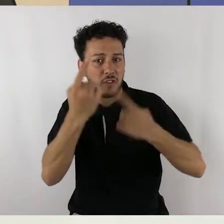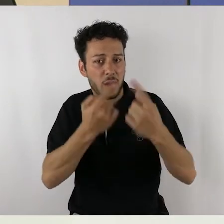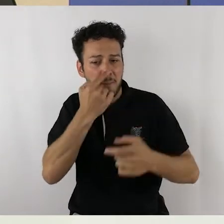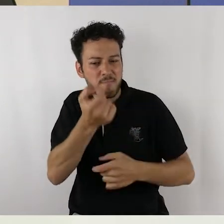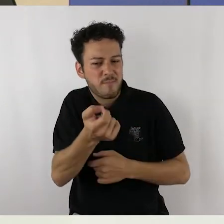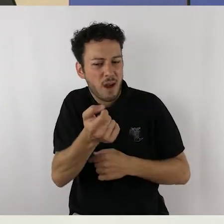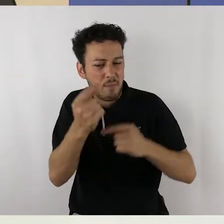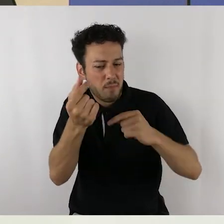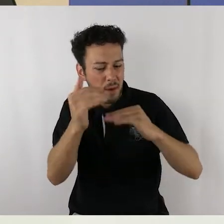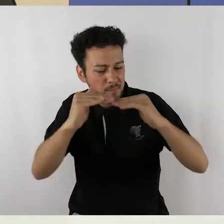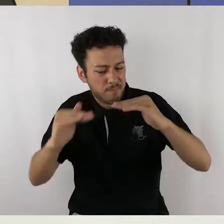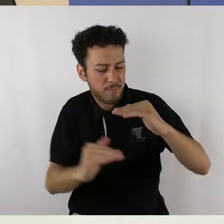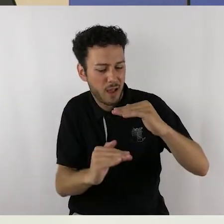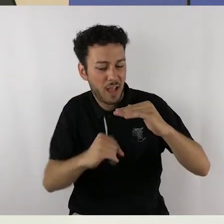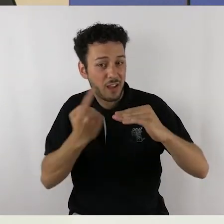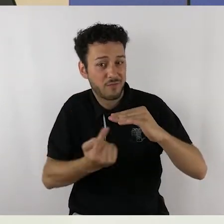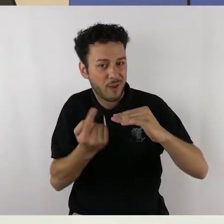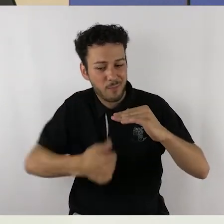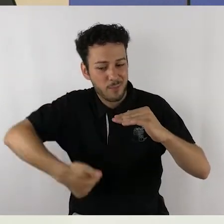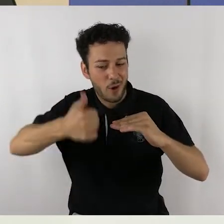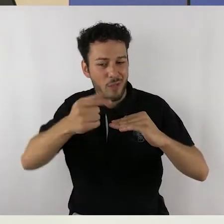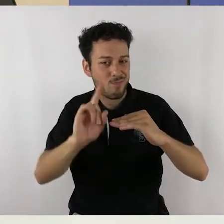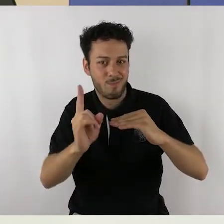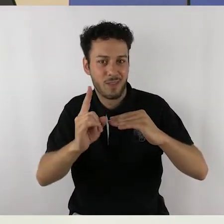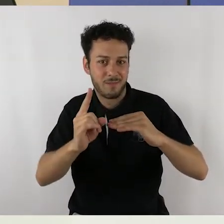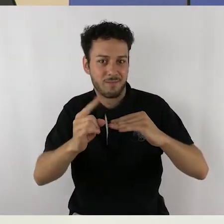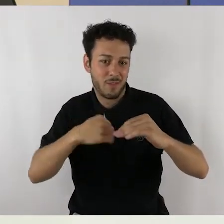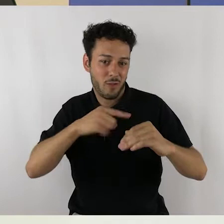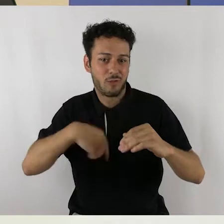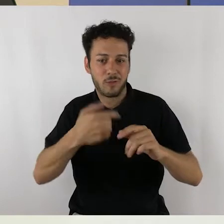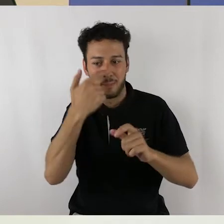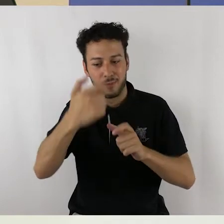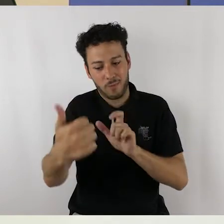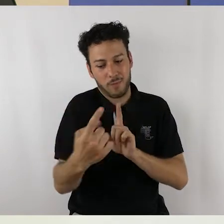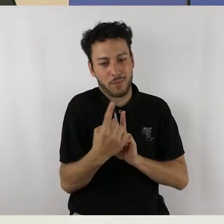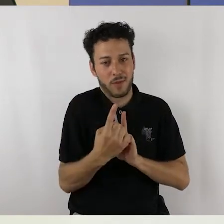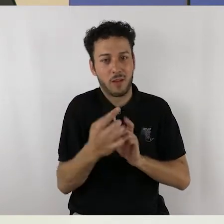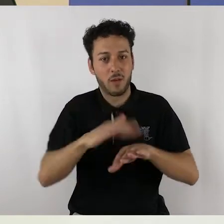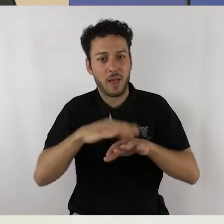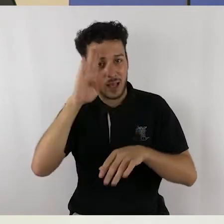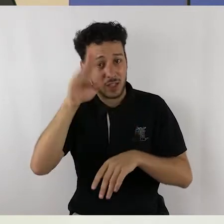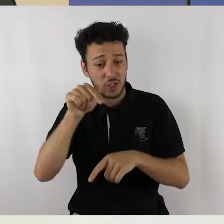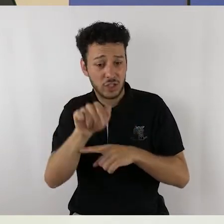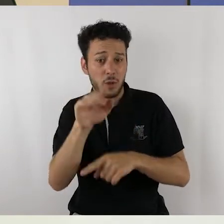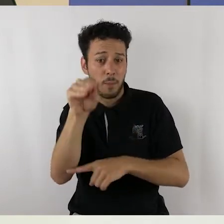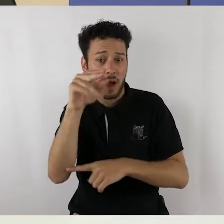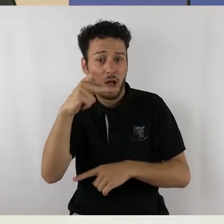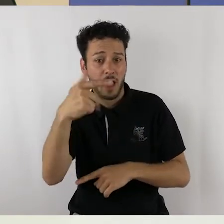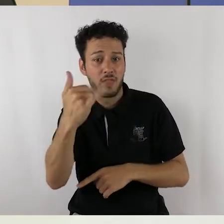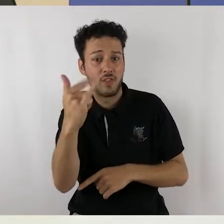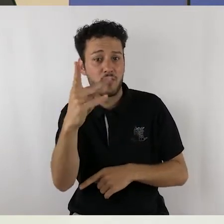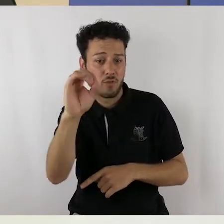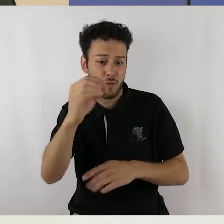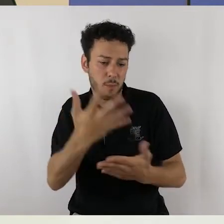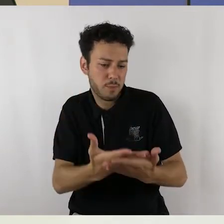parece o preço mais baixo é o melhor para nós se enquanto Encanto clientes e creio nisso o ativo bem que distinguisse